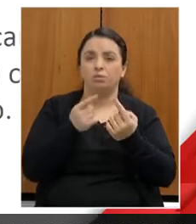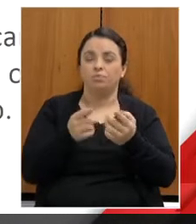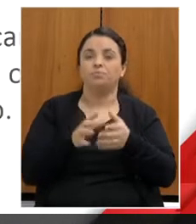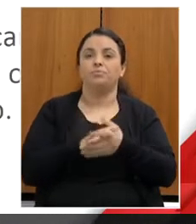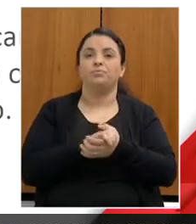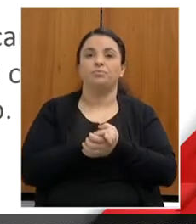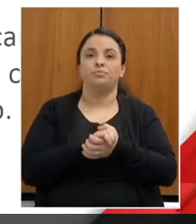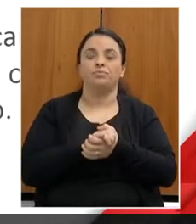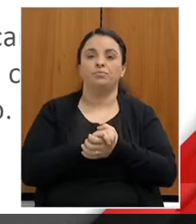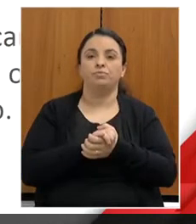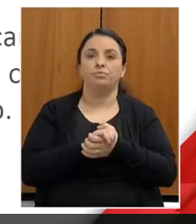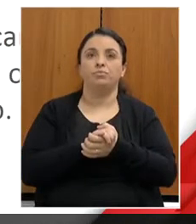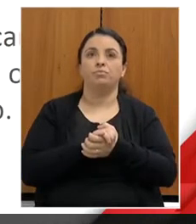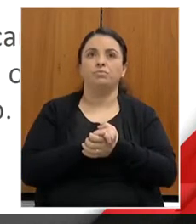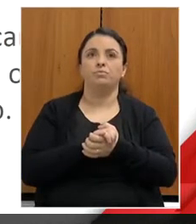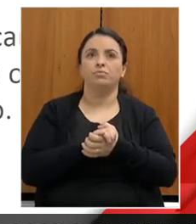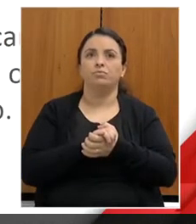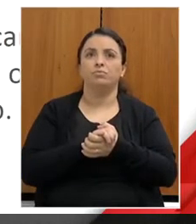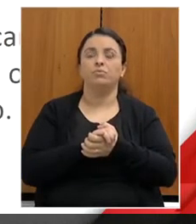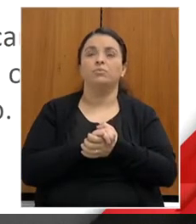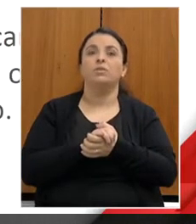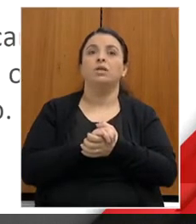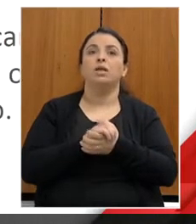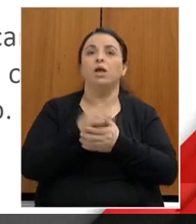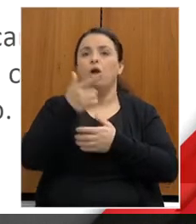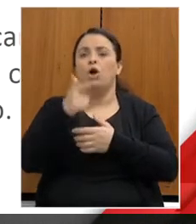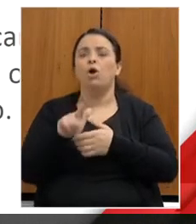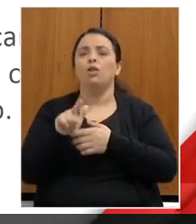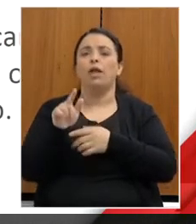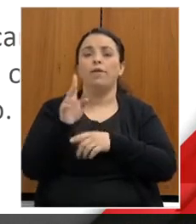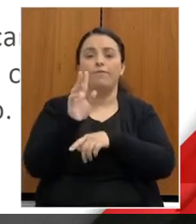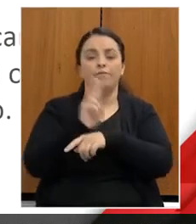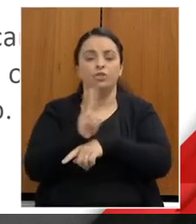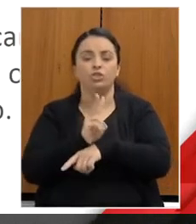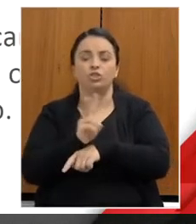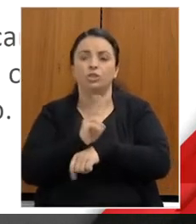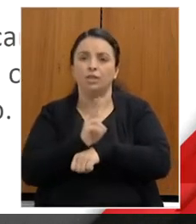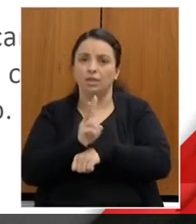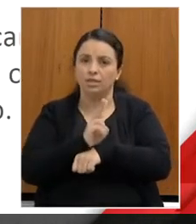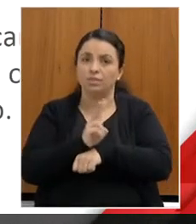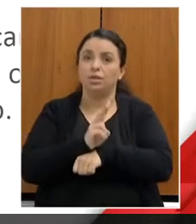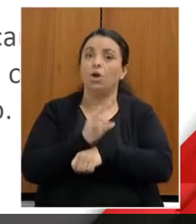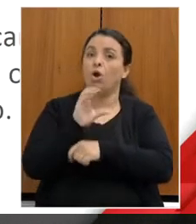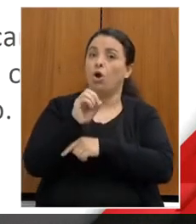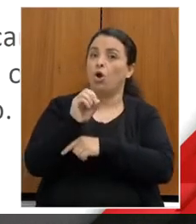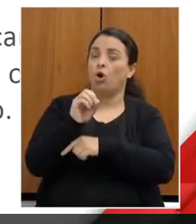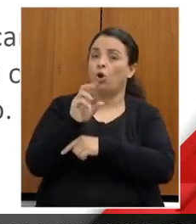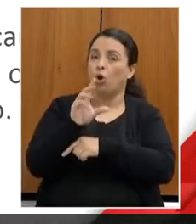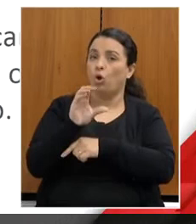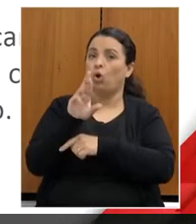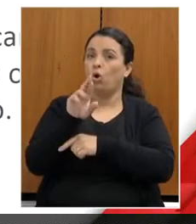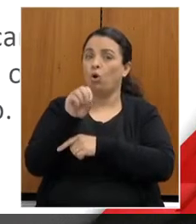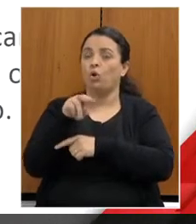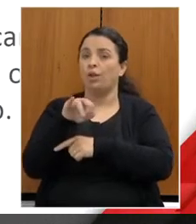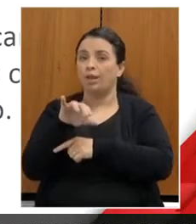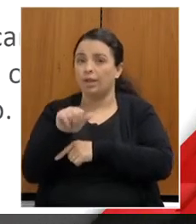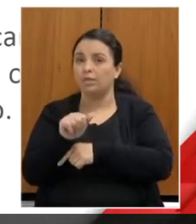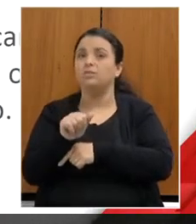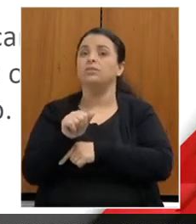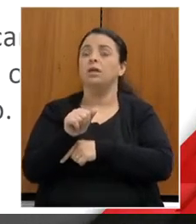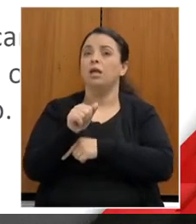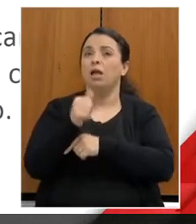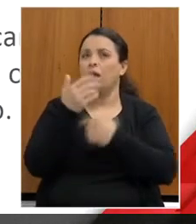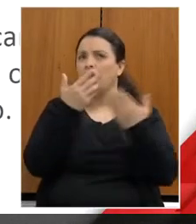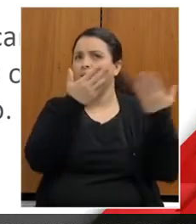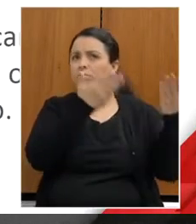próximo. Em relação à rede de vigilância, condições crônicas, em relação ao desempenho orçamentário,